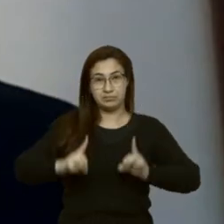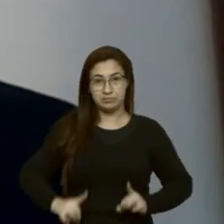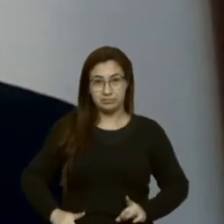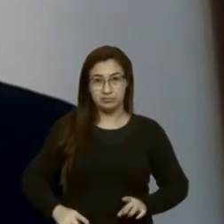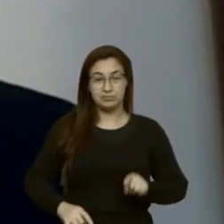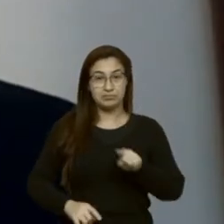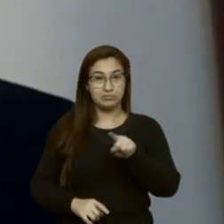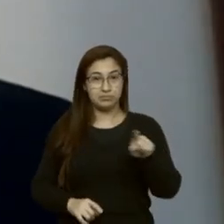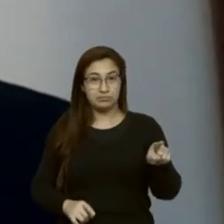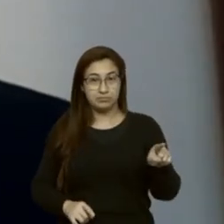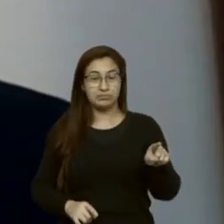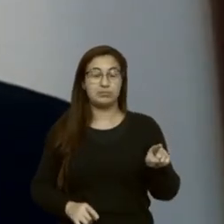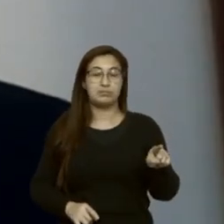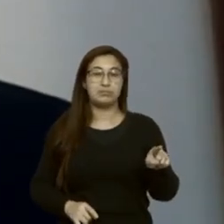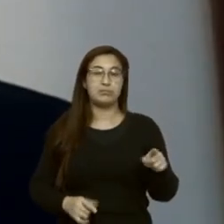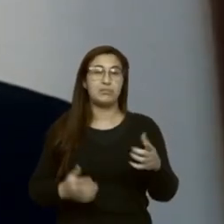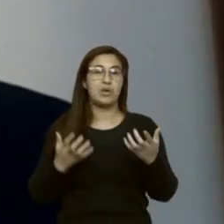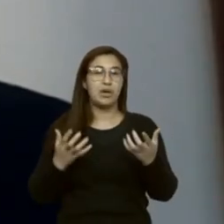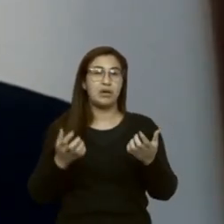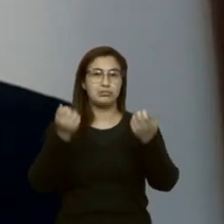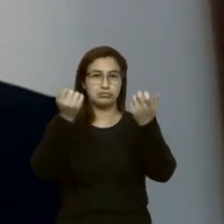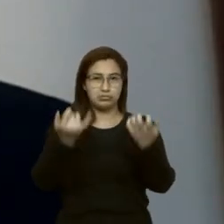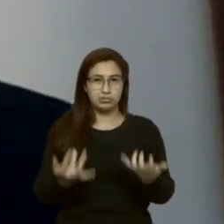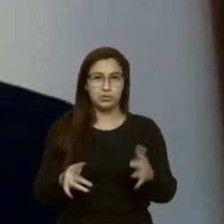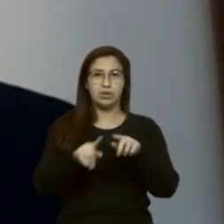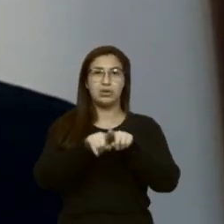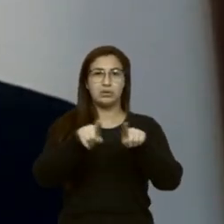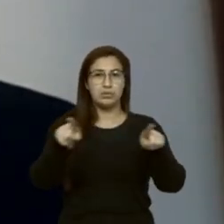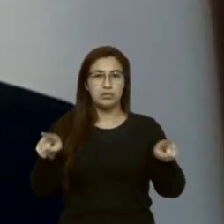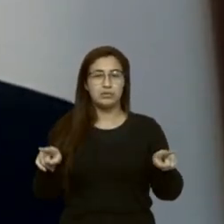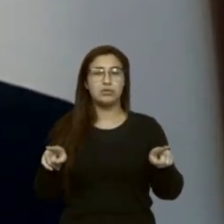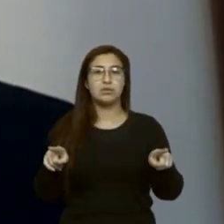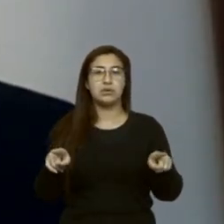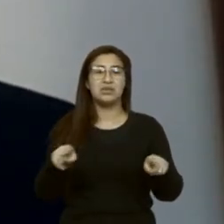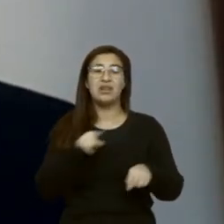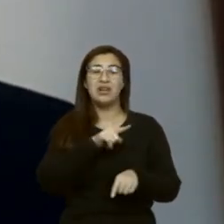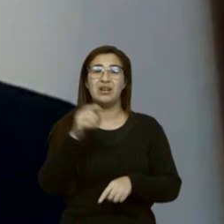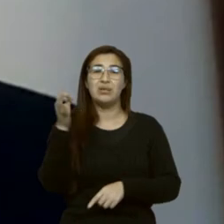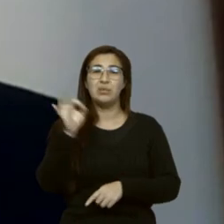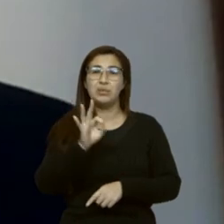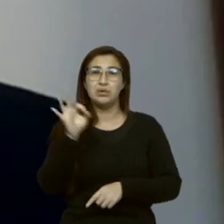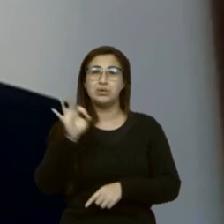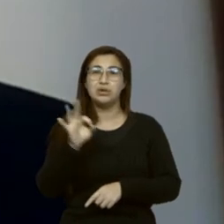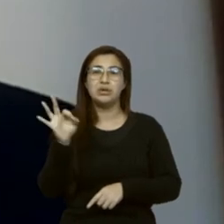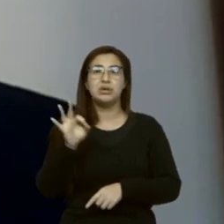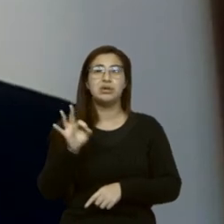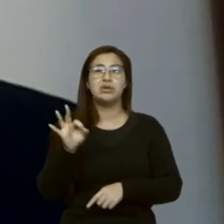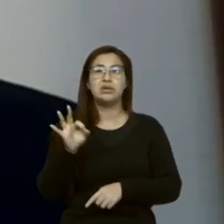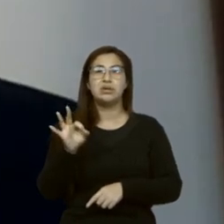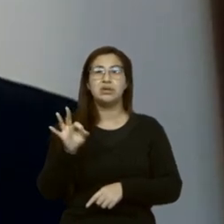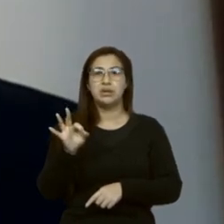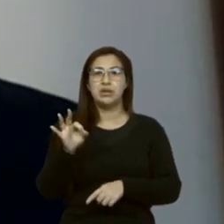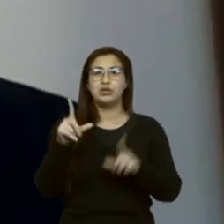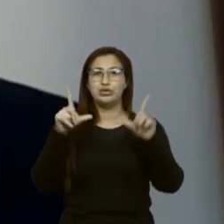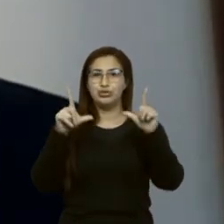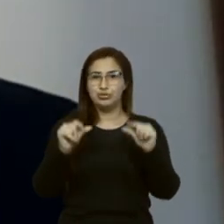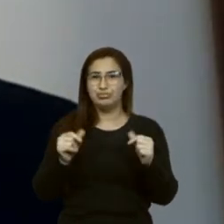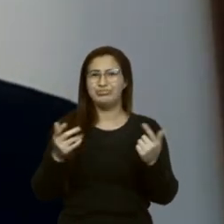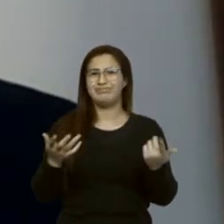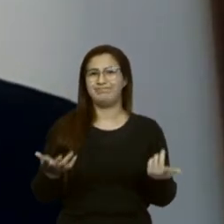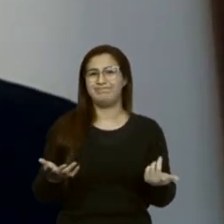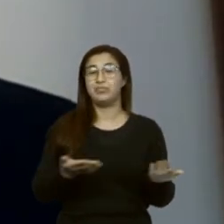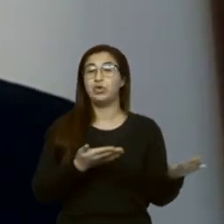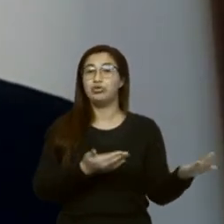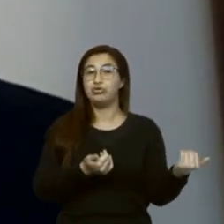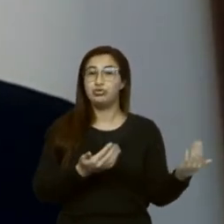Deficiência, quero chamar a atenção especial para essas cotas flexibilizadas. Os jovens que estão